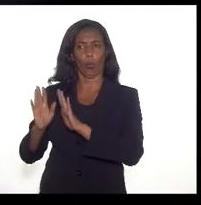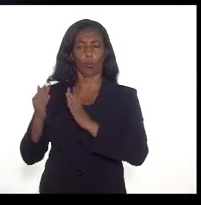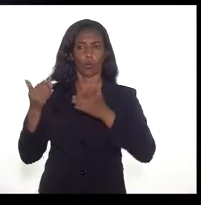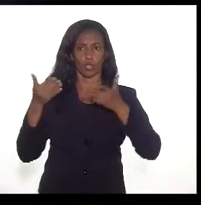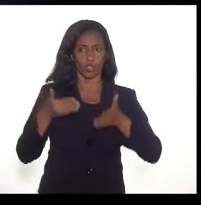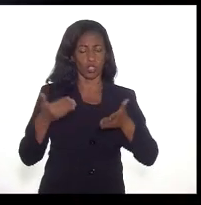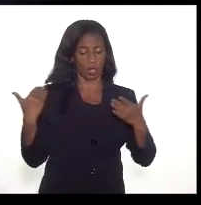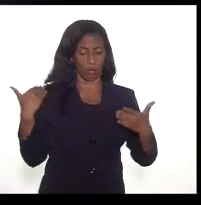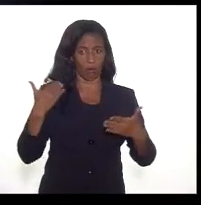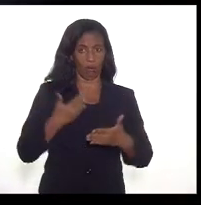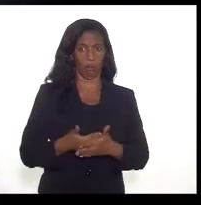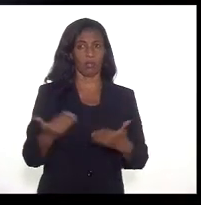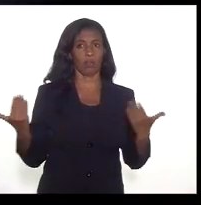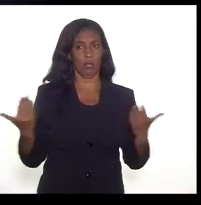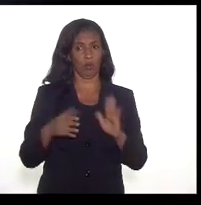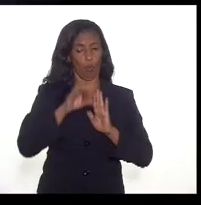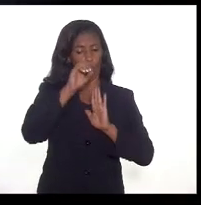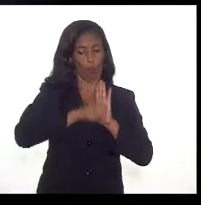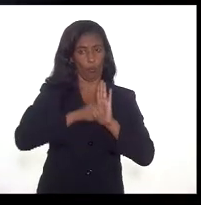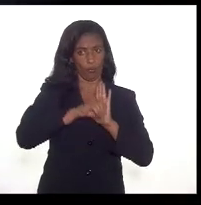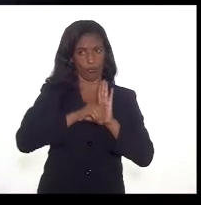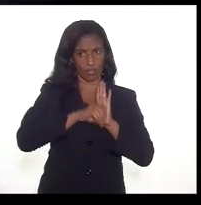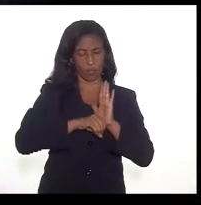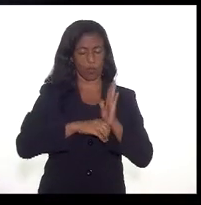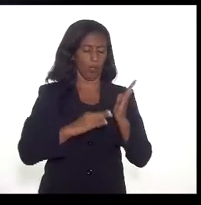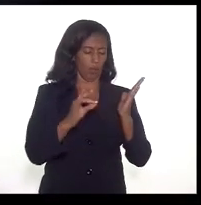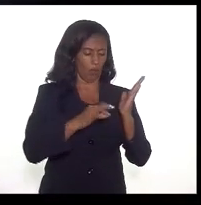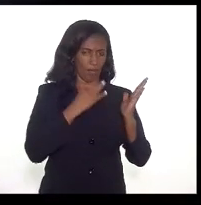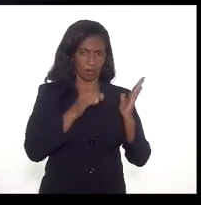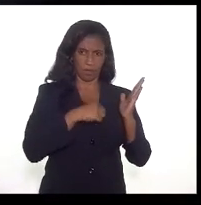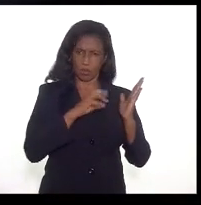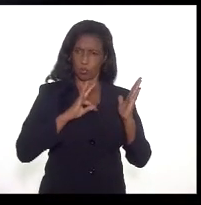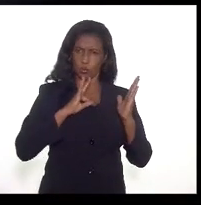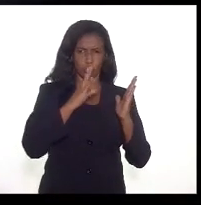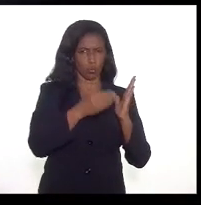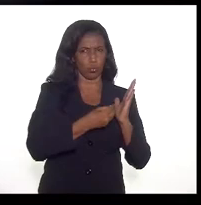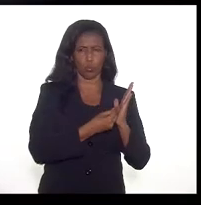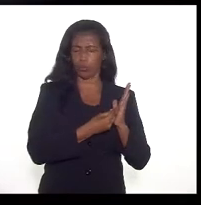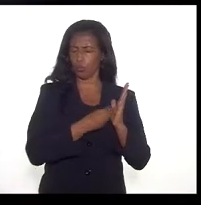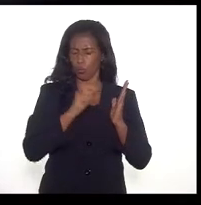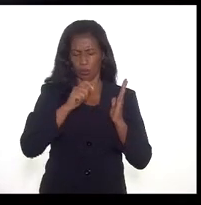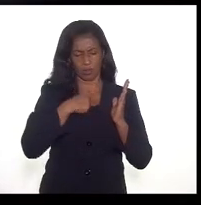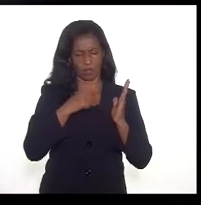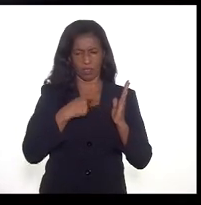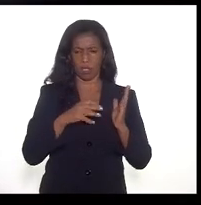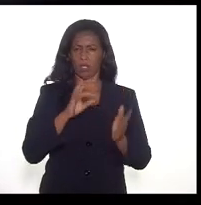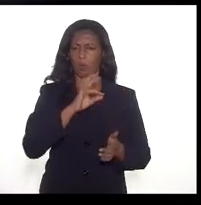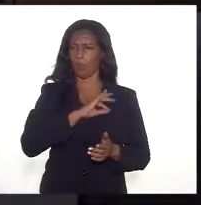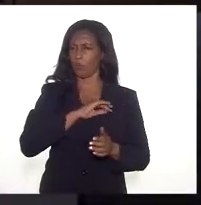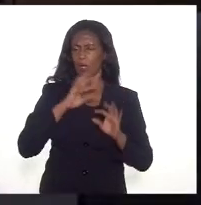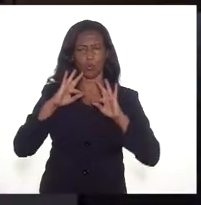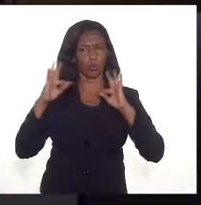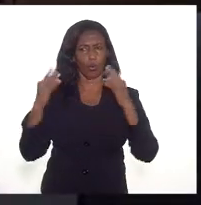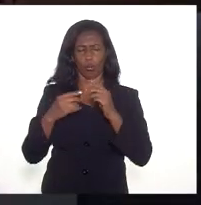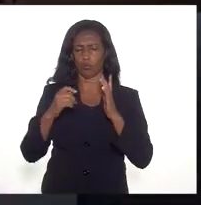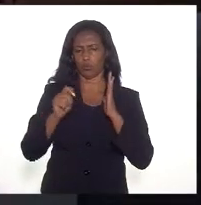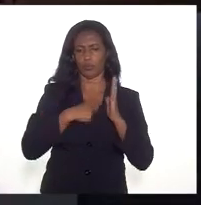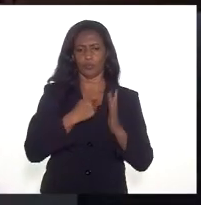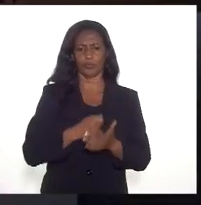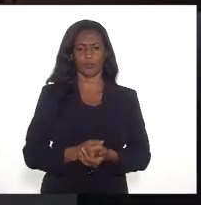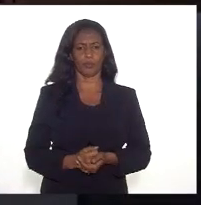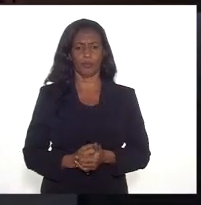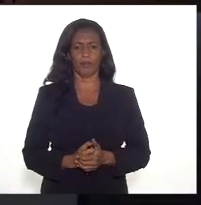dia de hoje, os ofícios eu assino todos. Sessão de policiais, sessão de funcionários, todos.